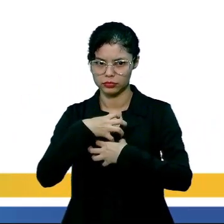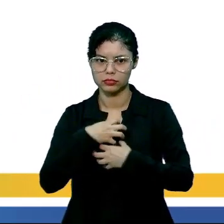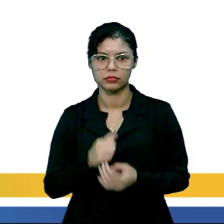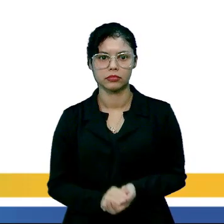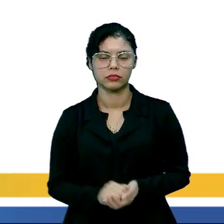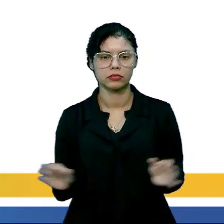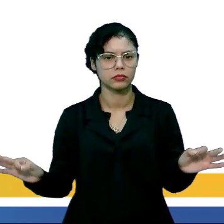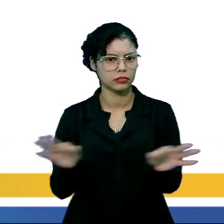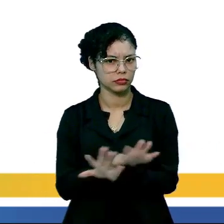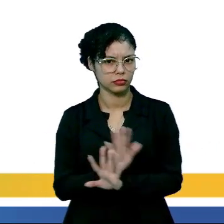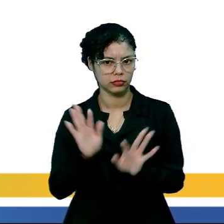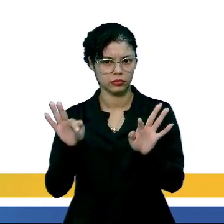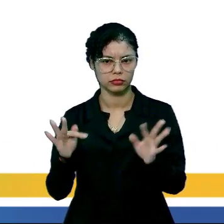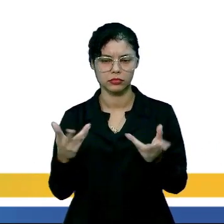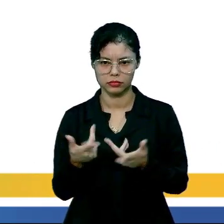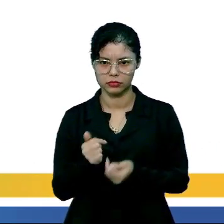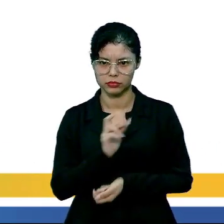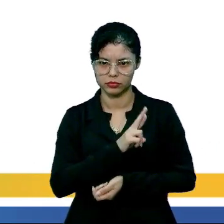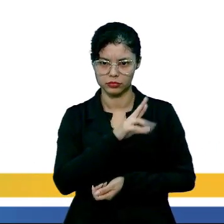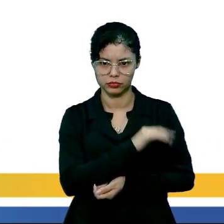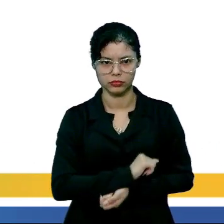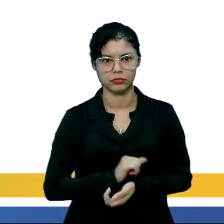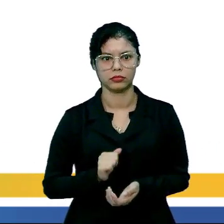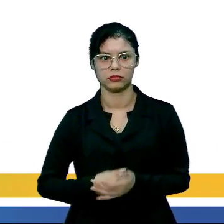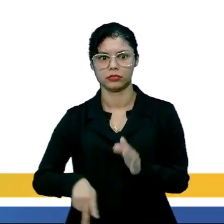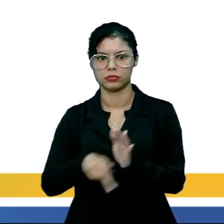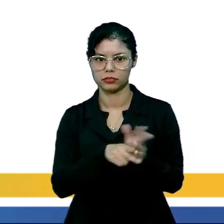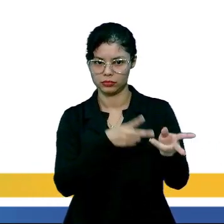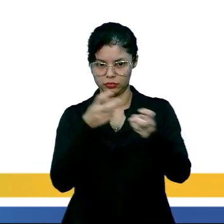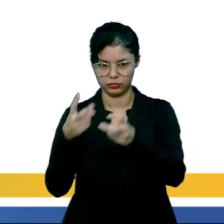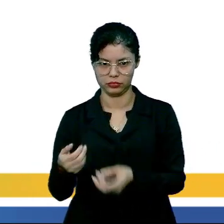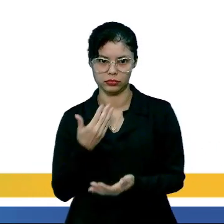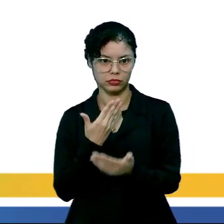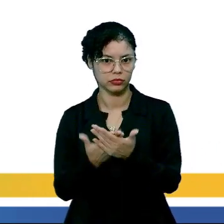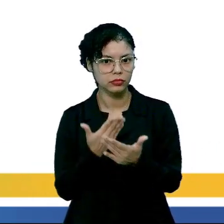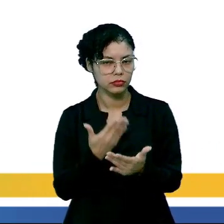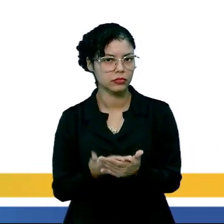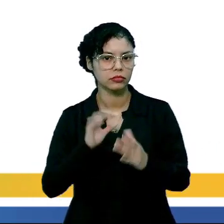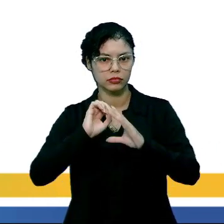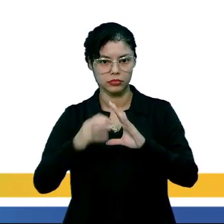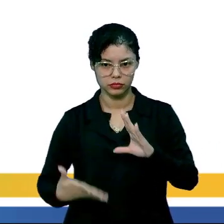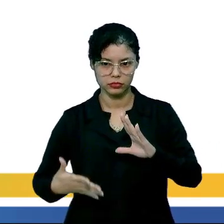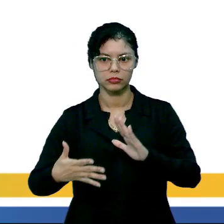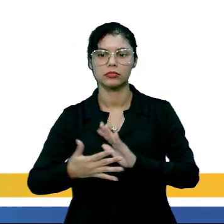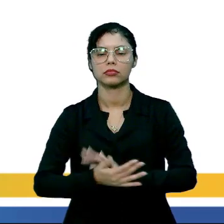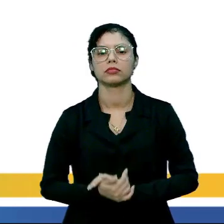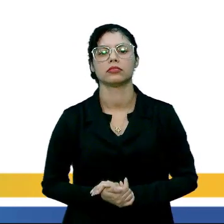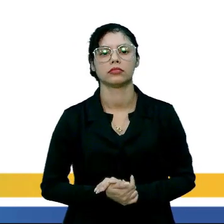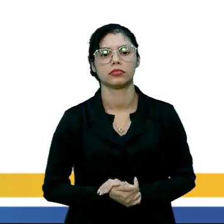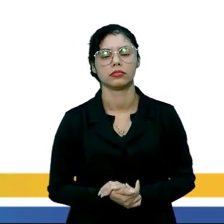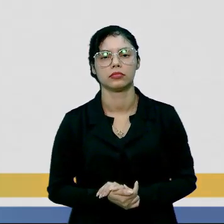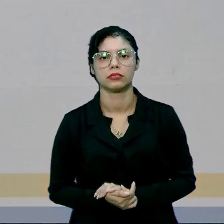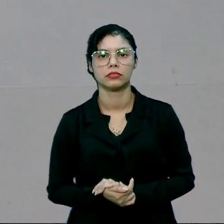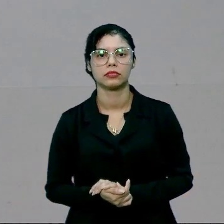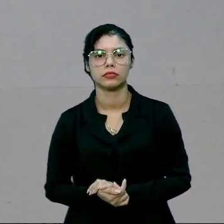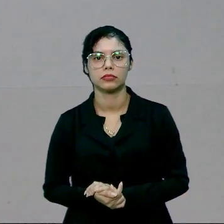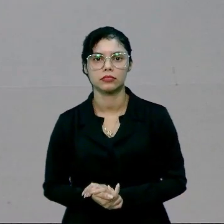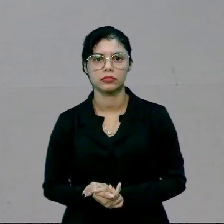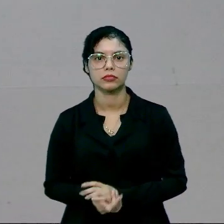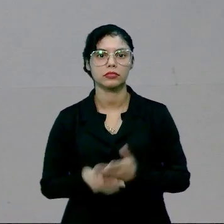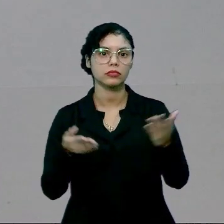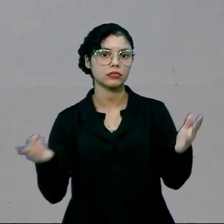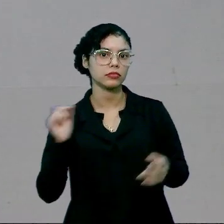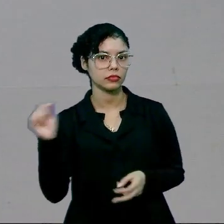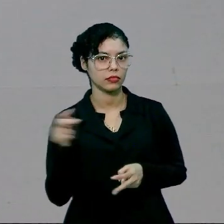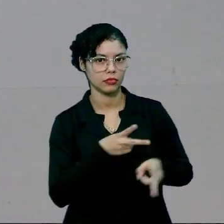sinta, esteja completamente habituado ao romance de pura observação e estudo de caracteres. O